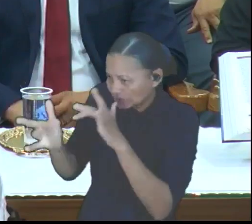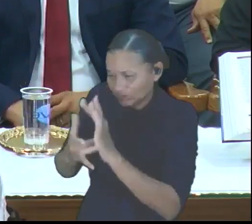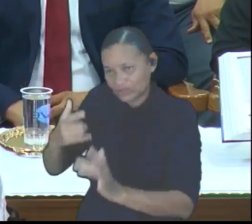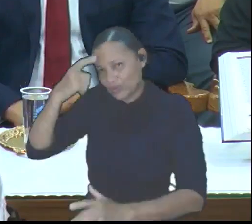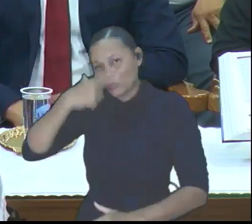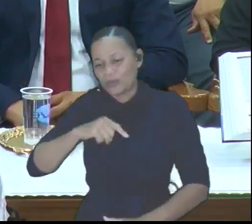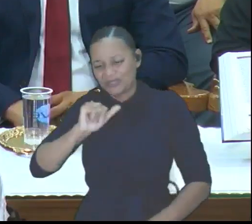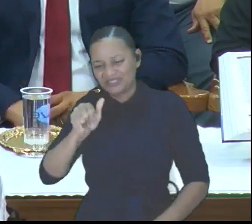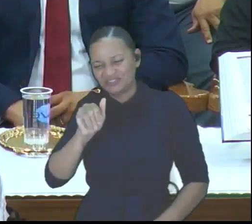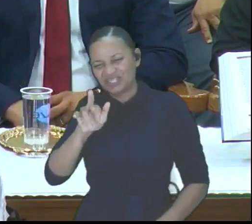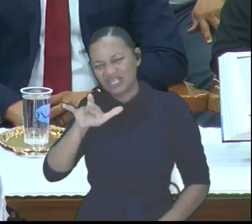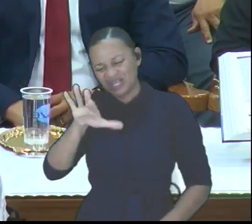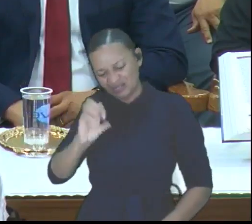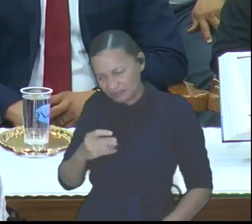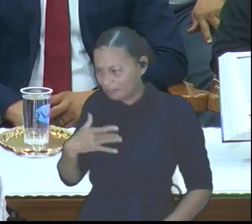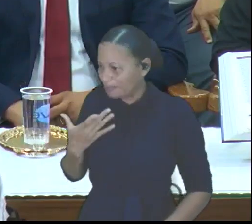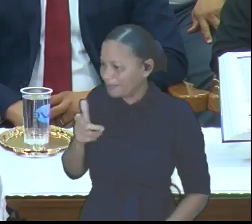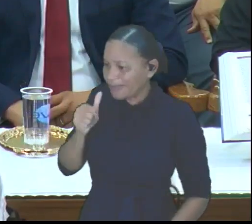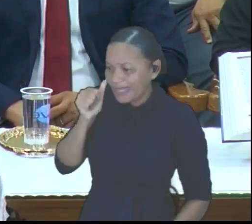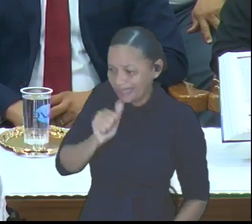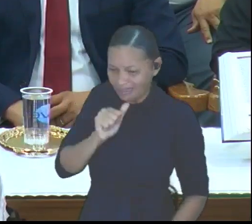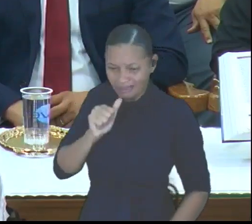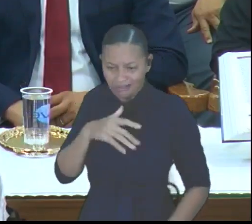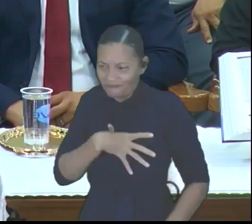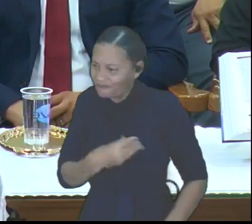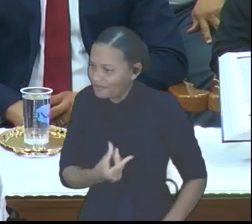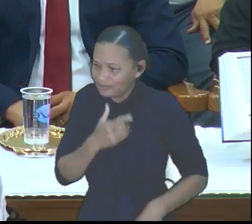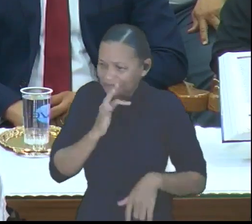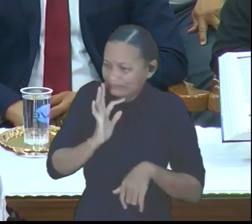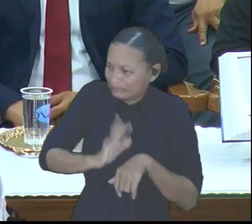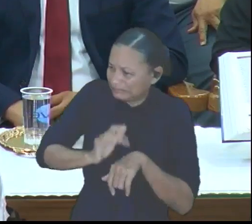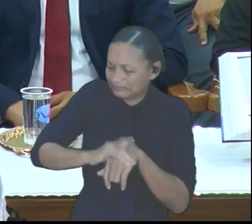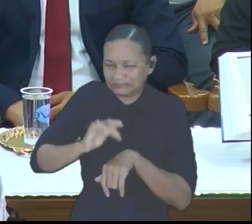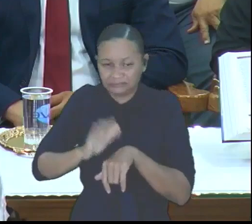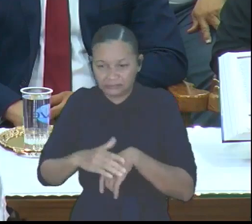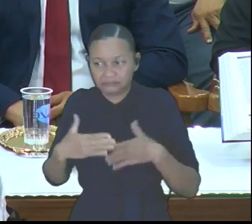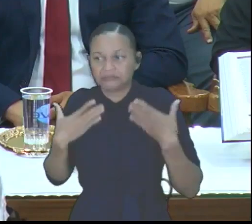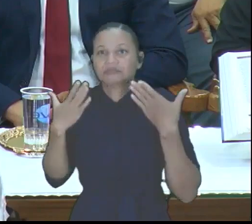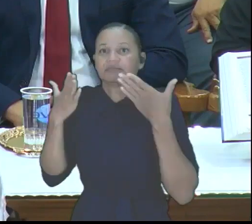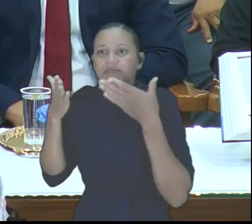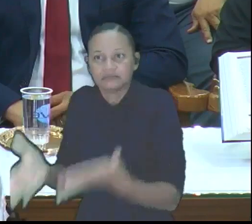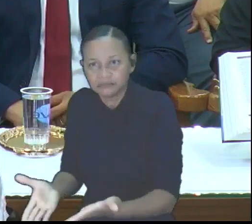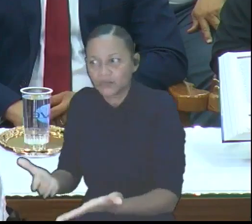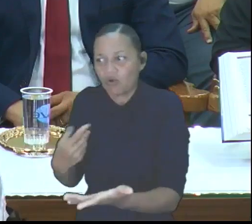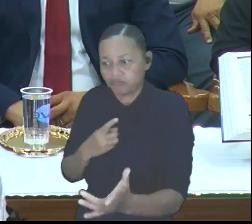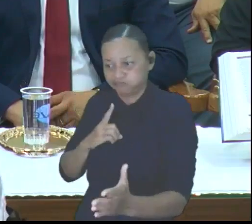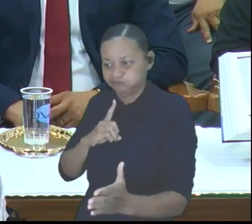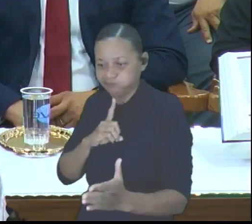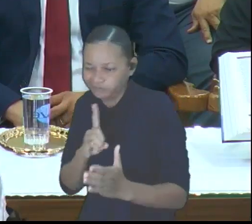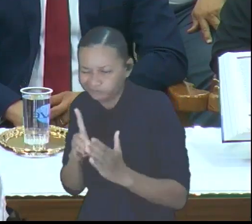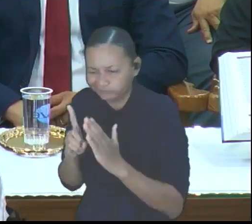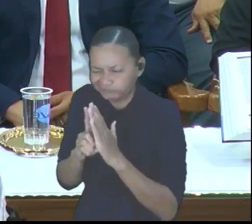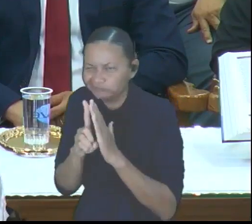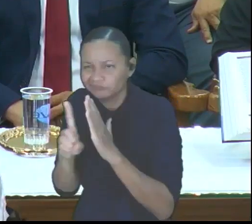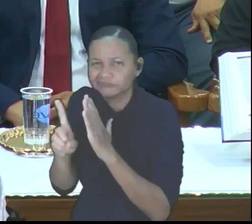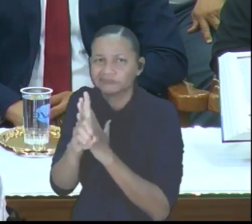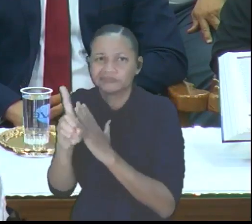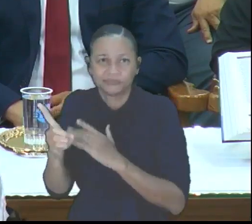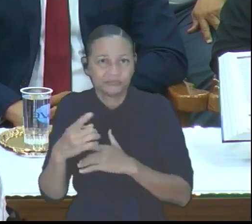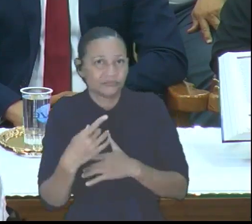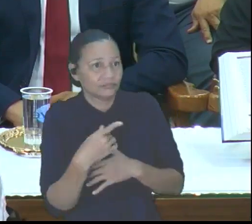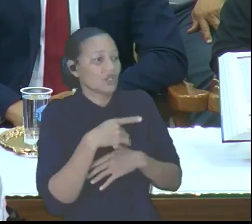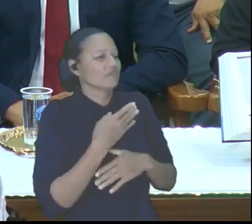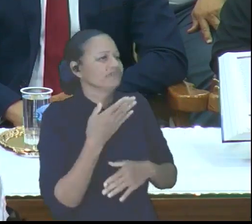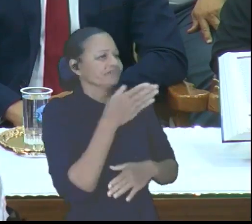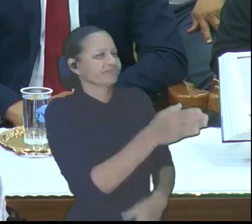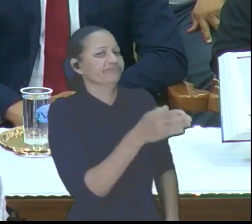minha menina está passando por dificuldade e está doente. E olha que para Jairo chegar a Jesus, ele deve ter passado em tudo quanto é